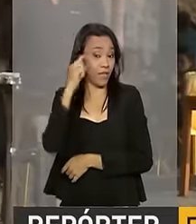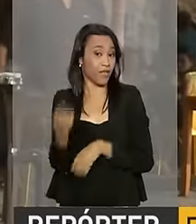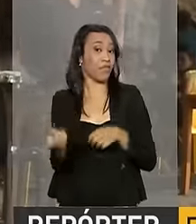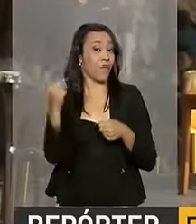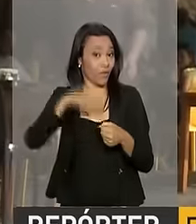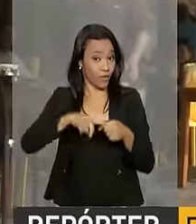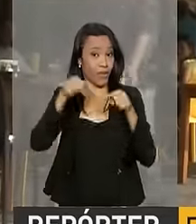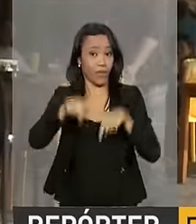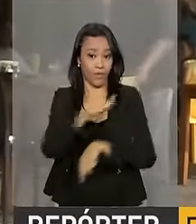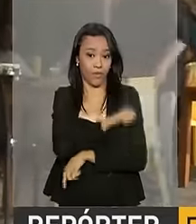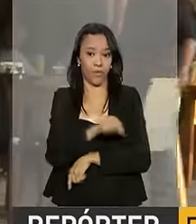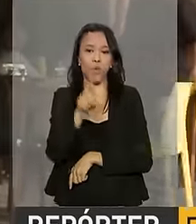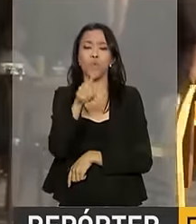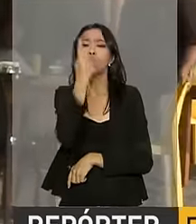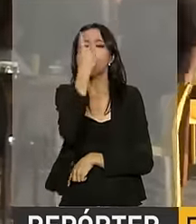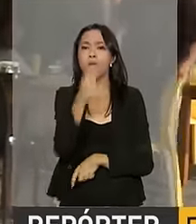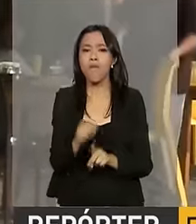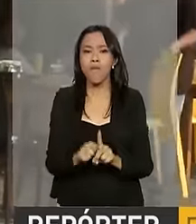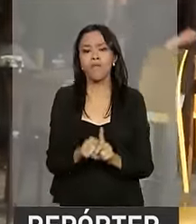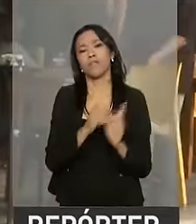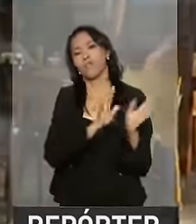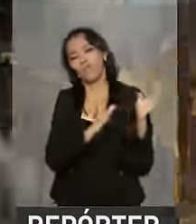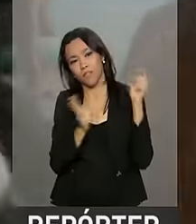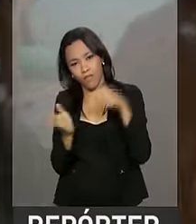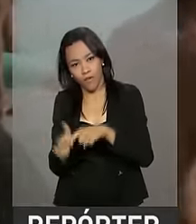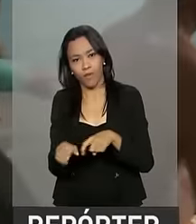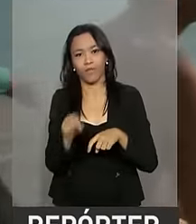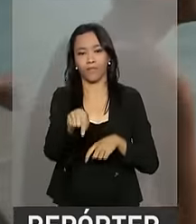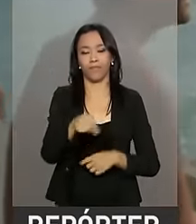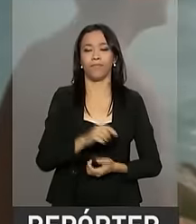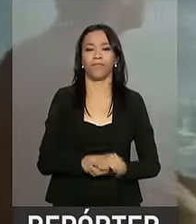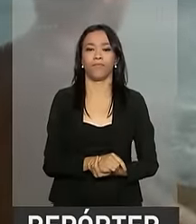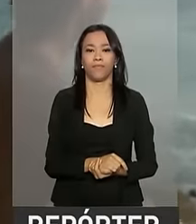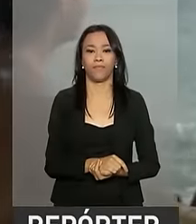daqui menos de um mês para correr a meia maratona